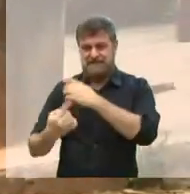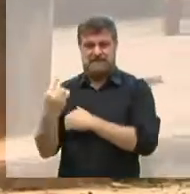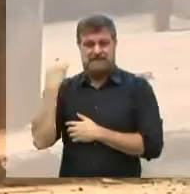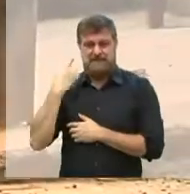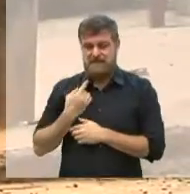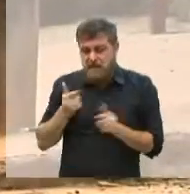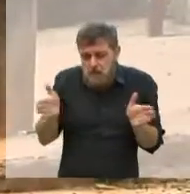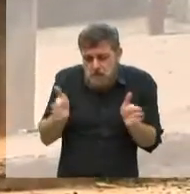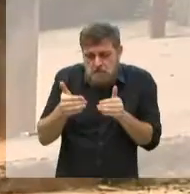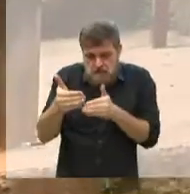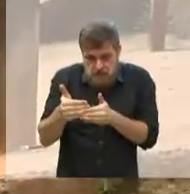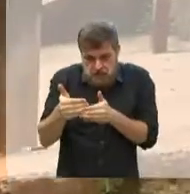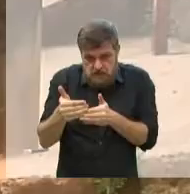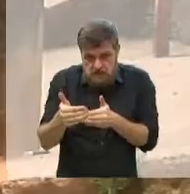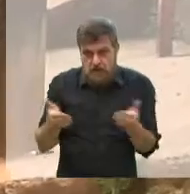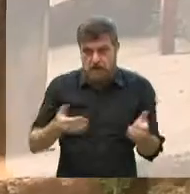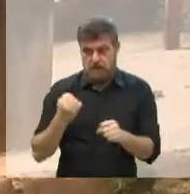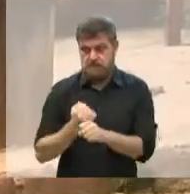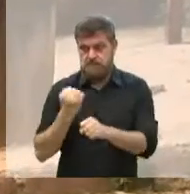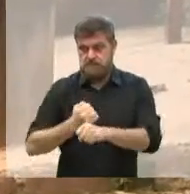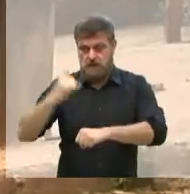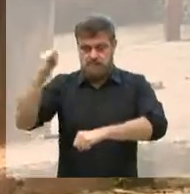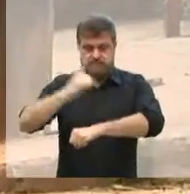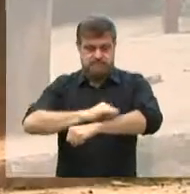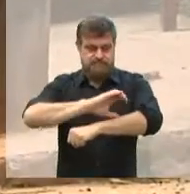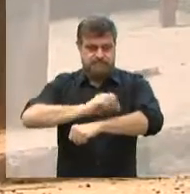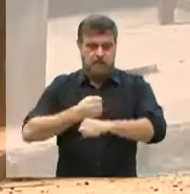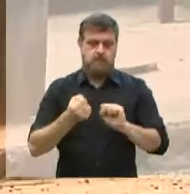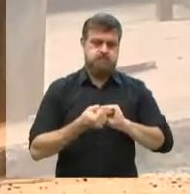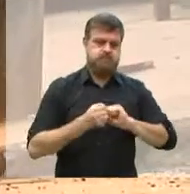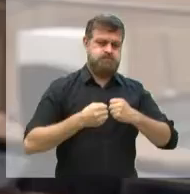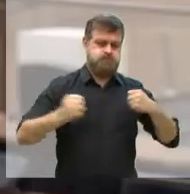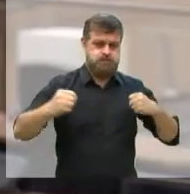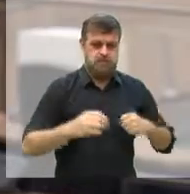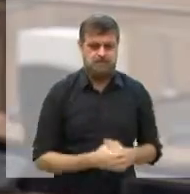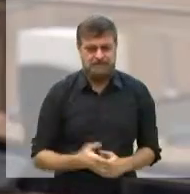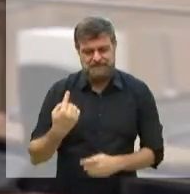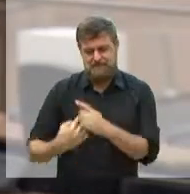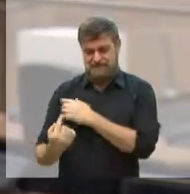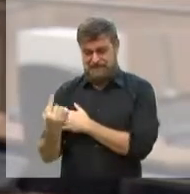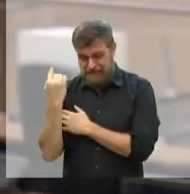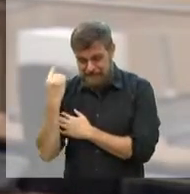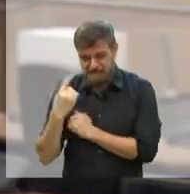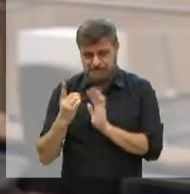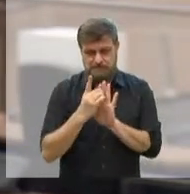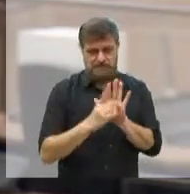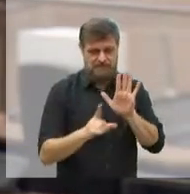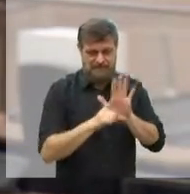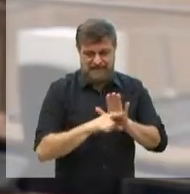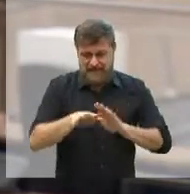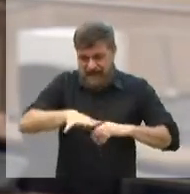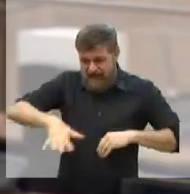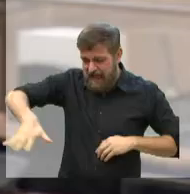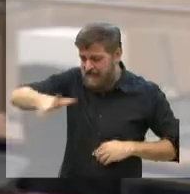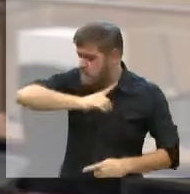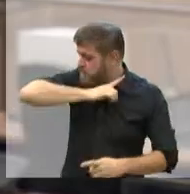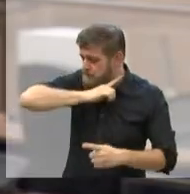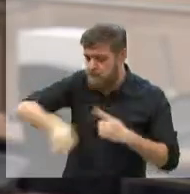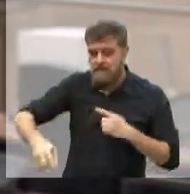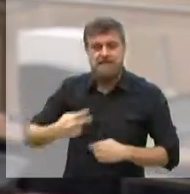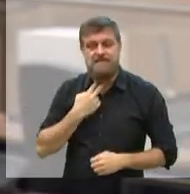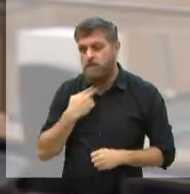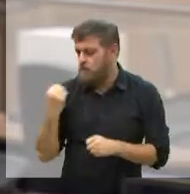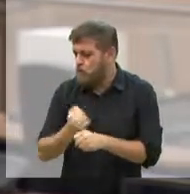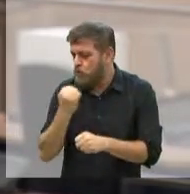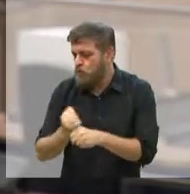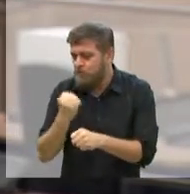era tão grande, era pequenininho. Então, nesta época, com o decreto, esta região ficou congelada durante